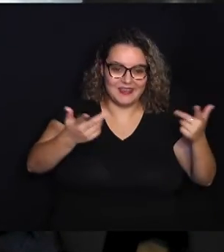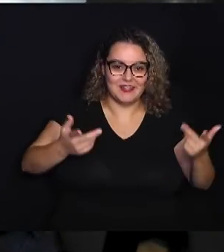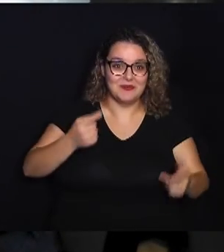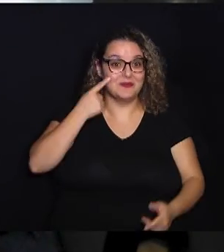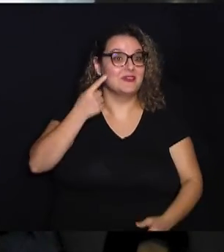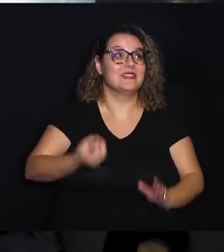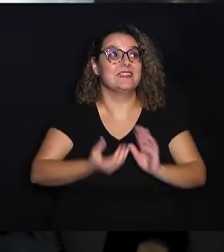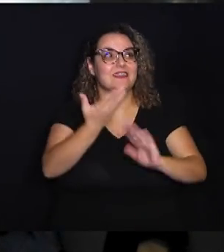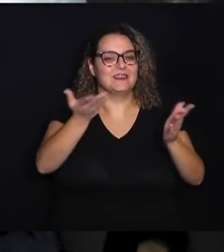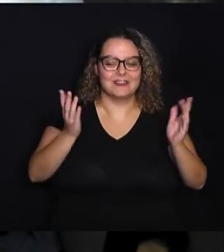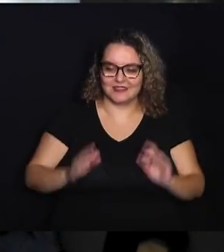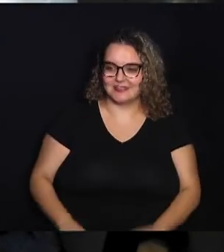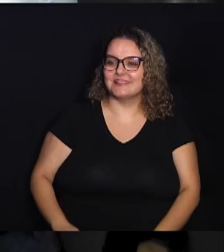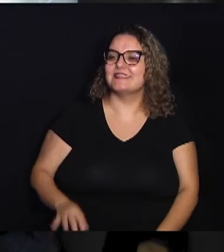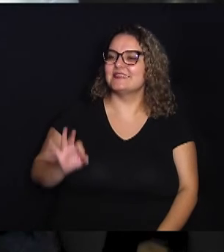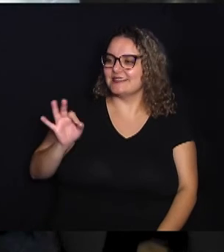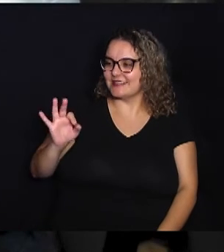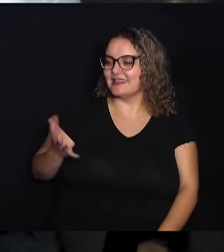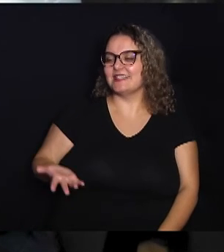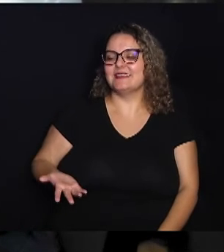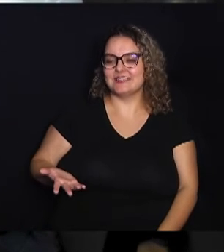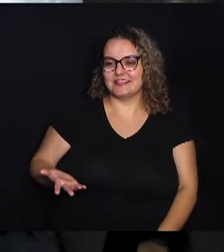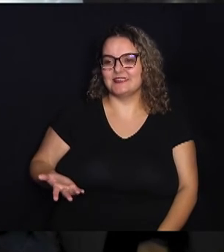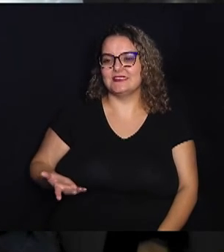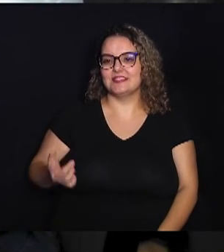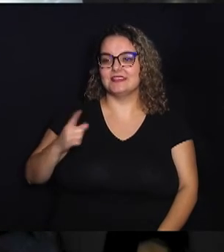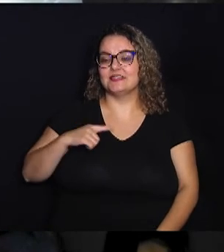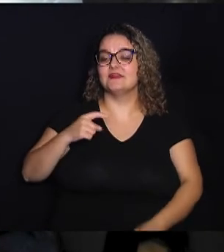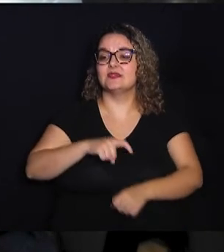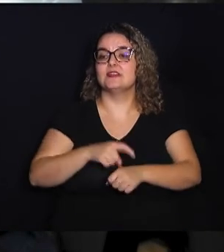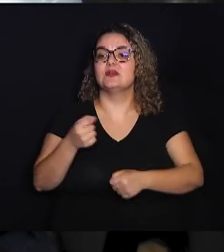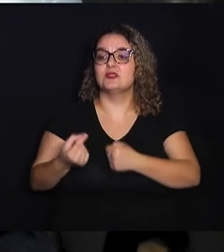inventei isso? E lá atrás, né, teve alguns momentos assim